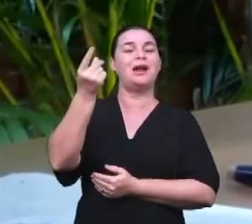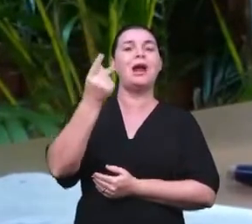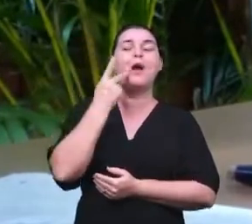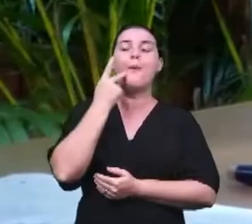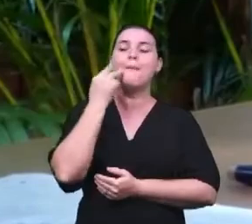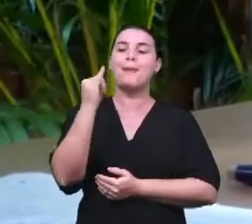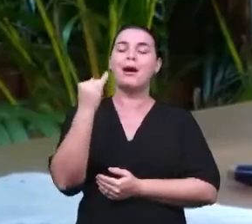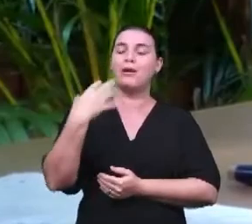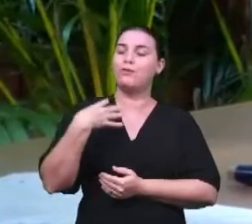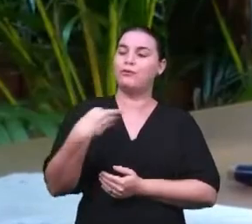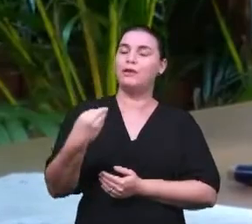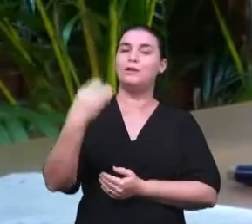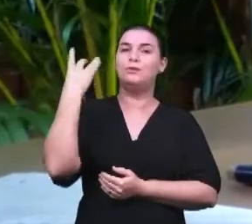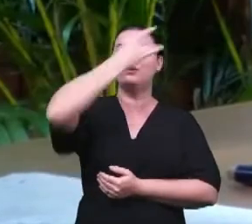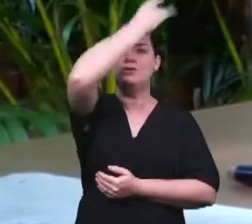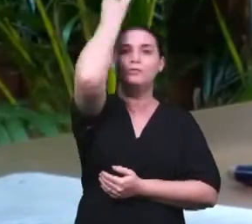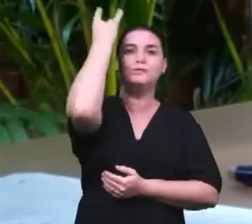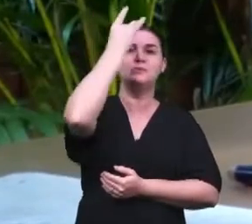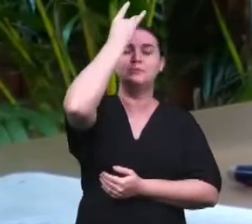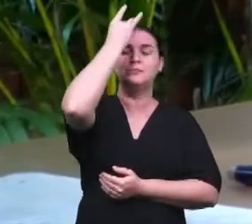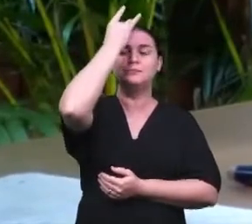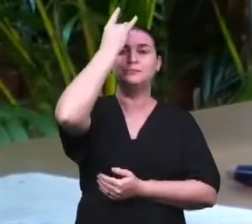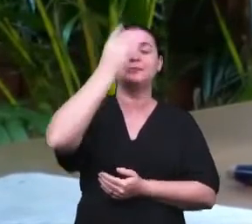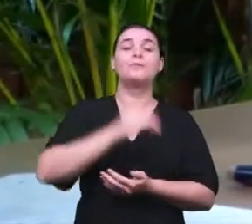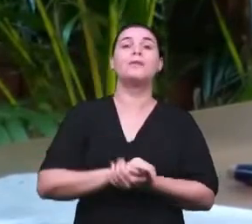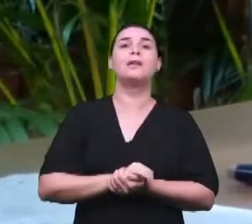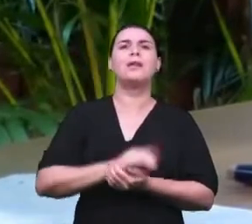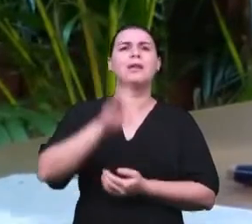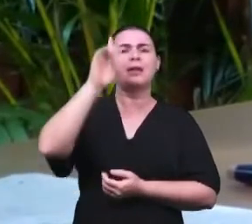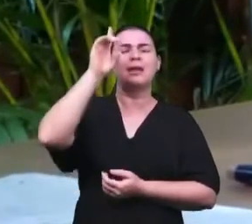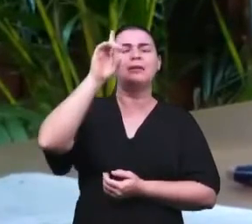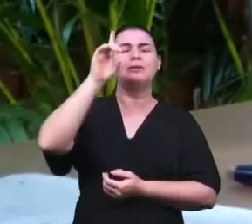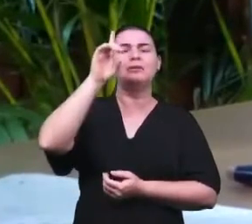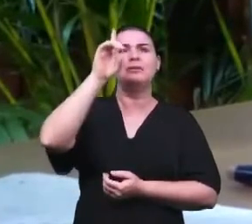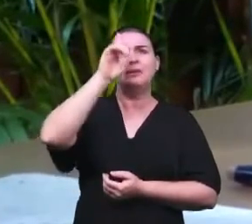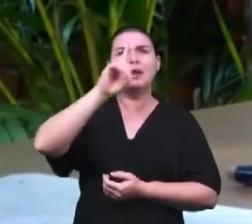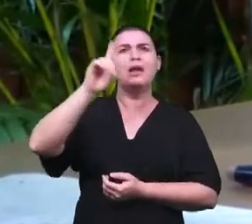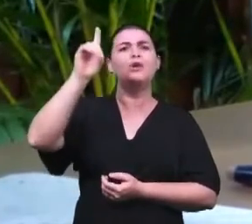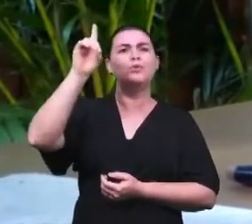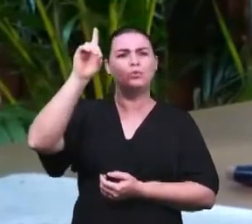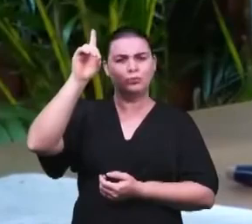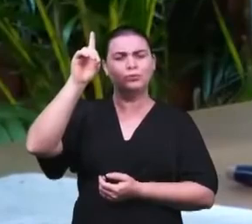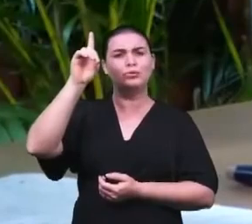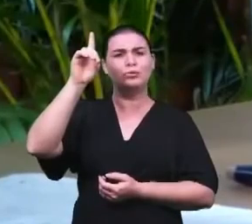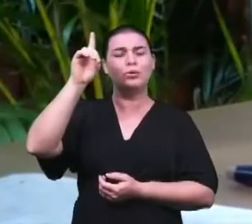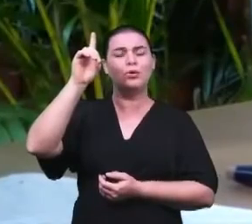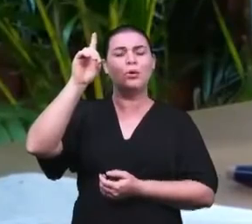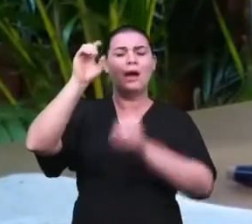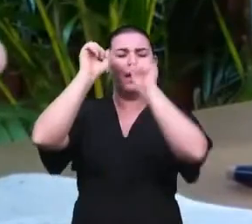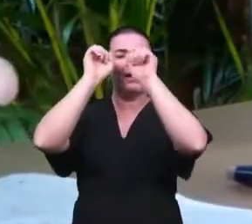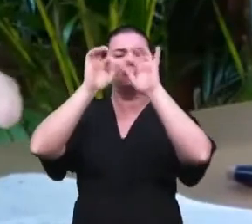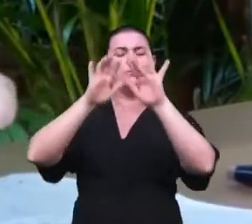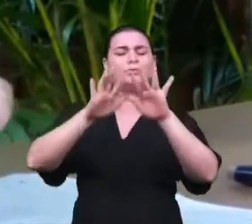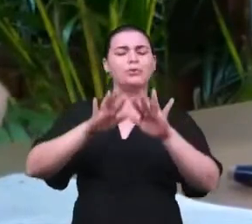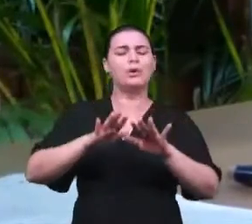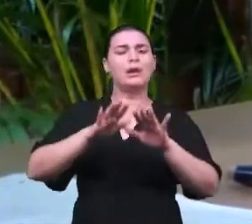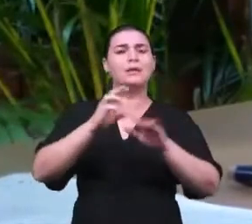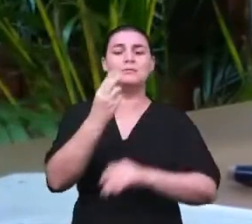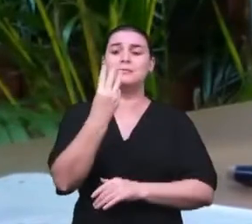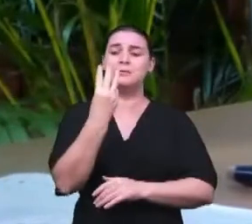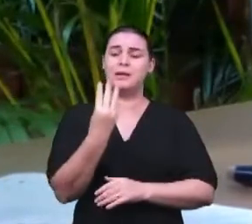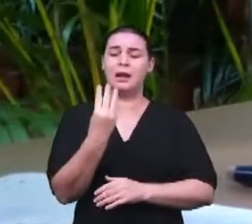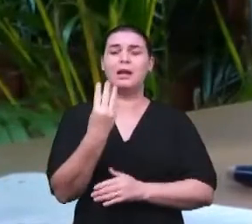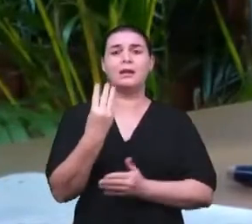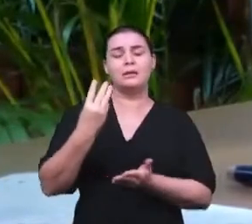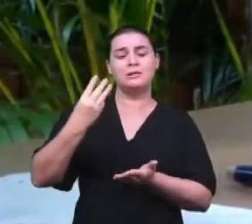esse compromisso Deus honrou na medida em que 3 elementos que estavam ali dentro do contexto da